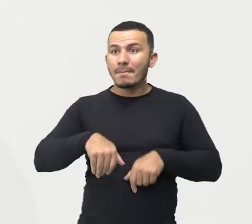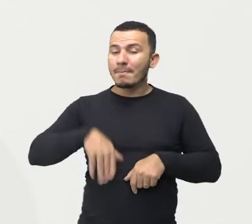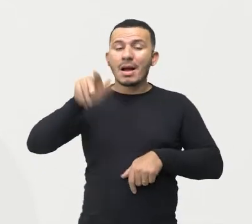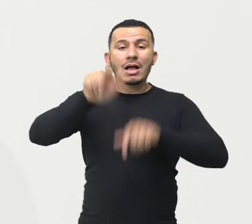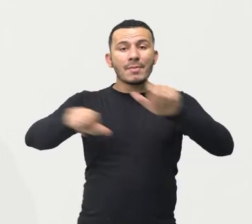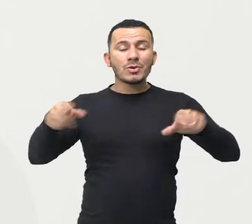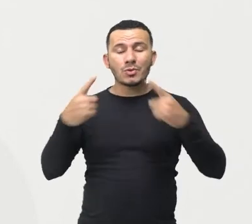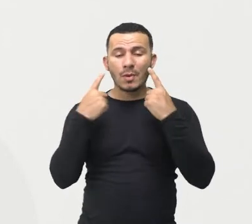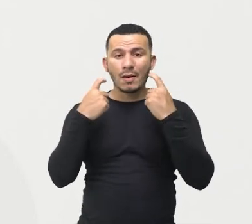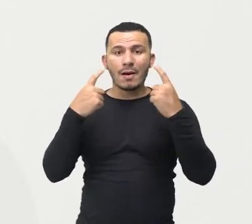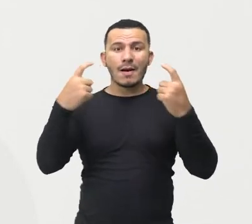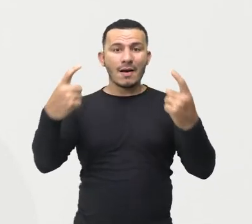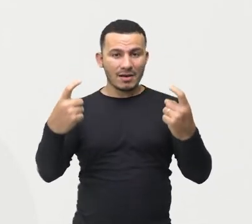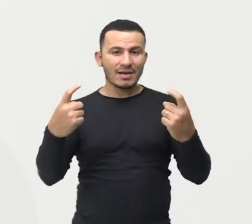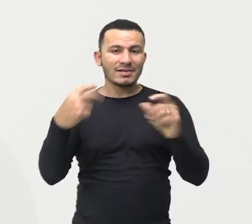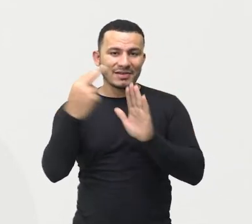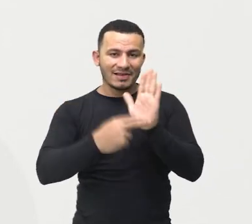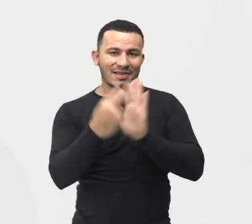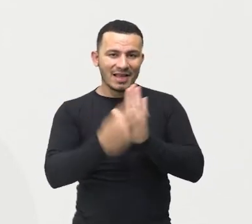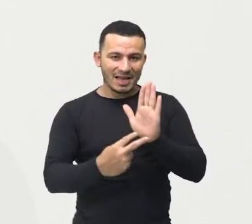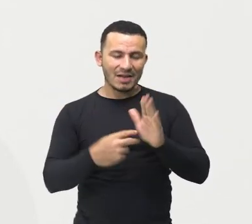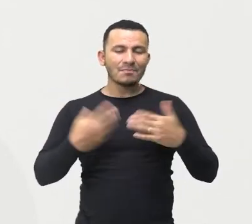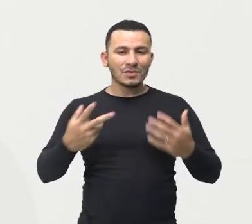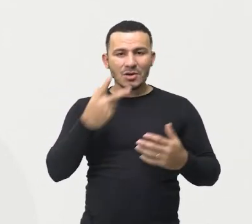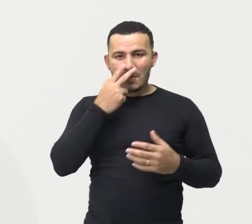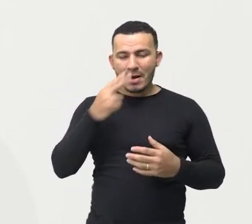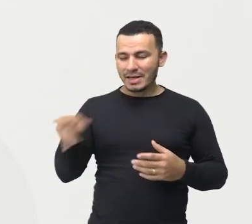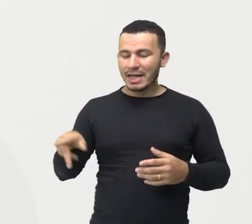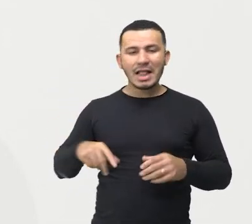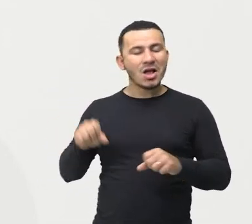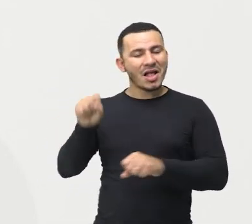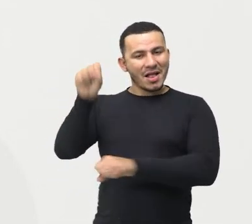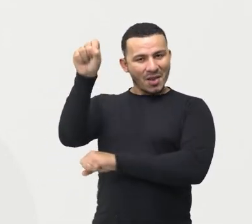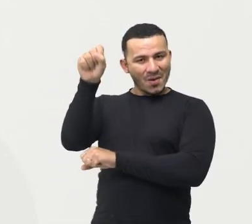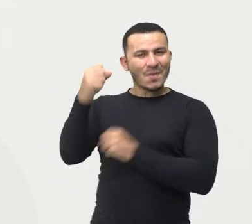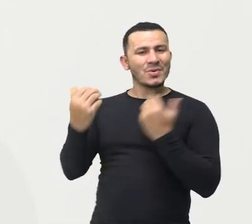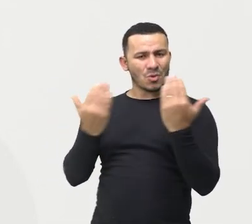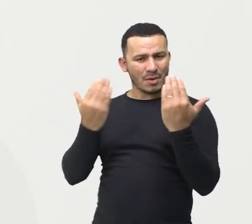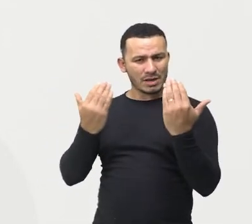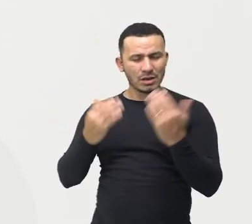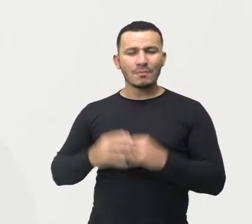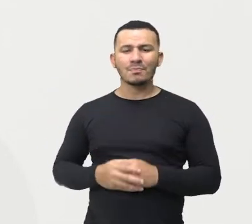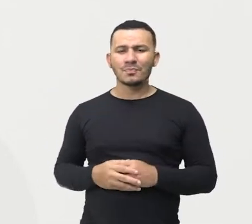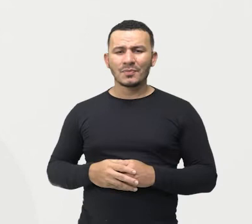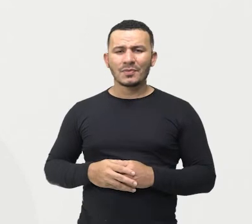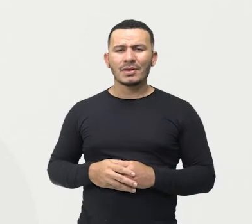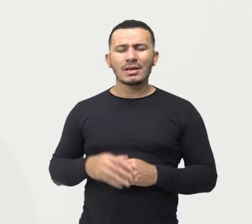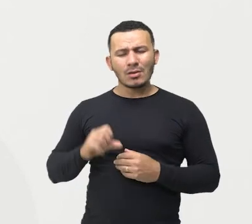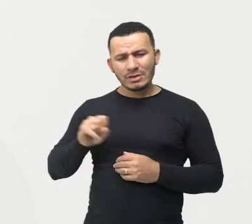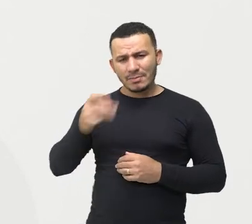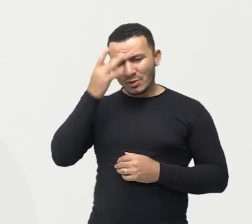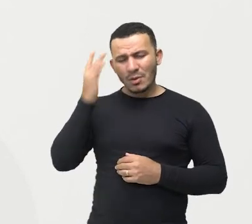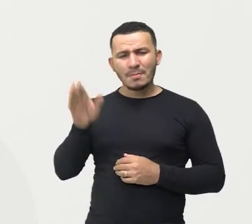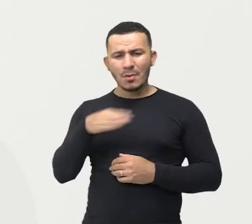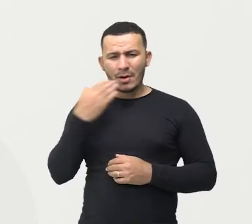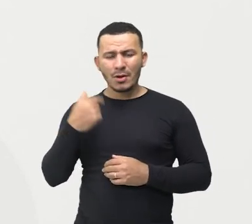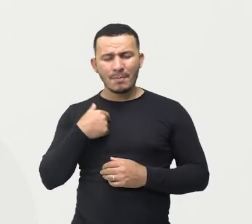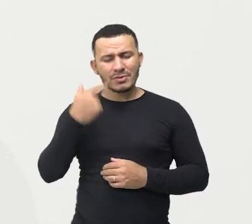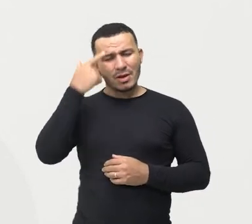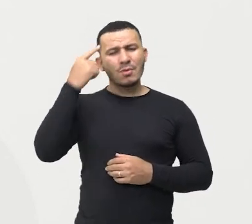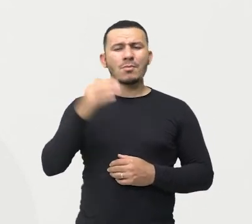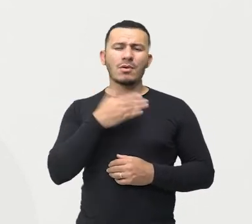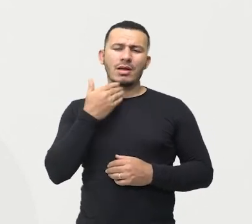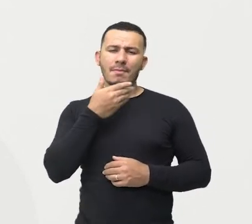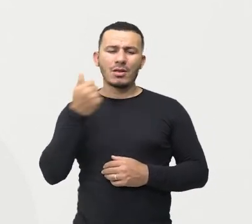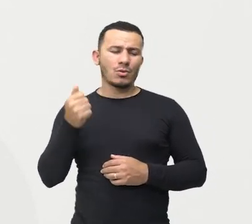mais ainda a atenção. Perceba que essa é uma fala heróica de um super-herói. Se alguém tivesse que morrer, achei que deveria ser eu. Certo?